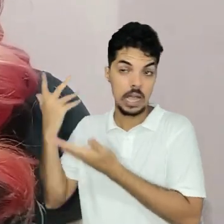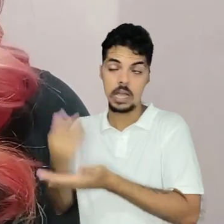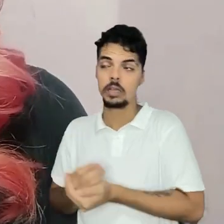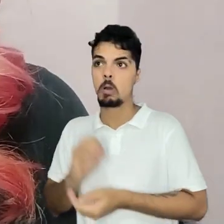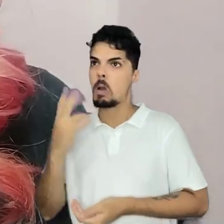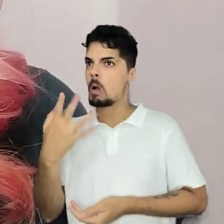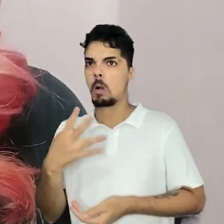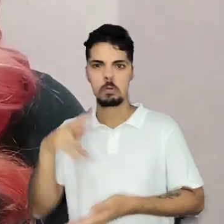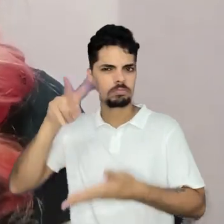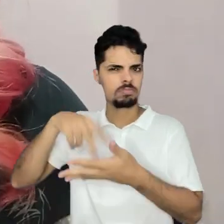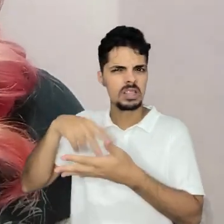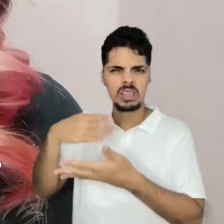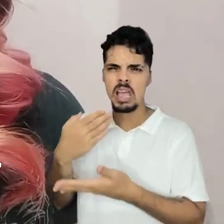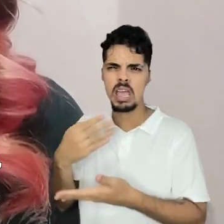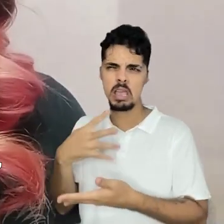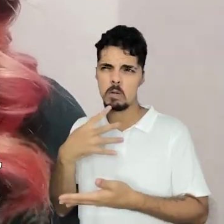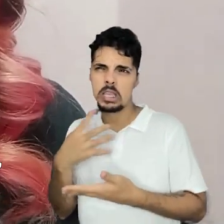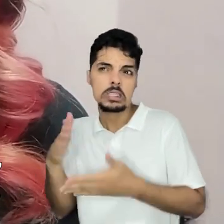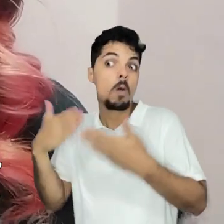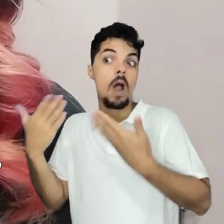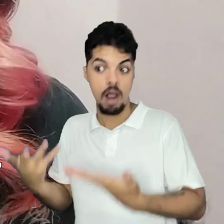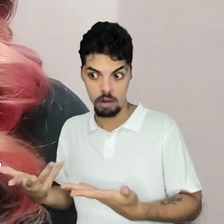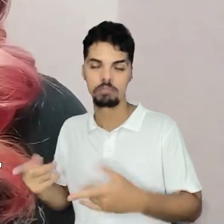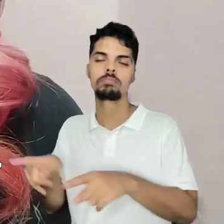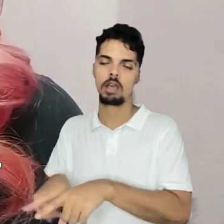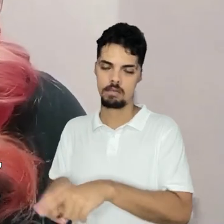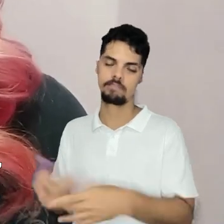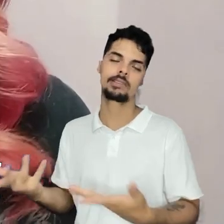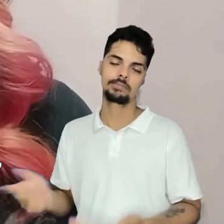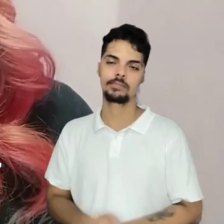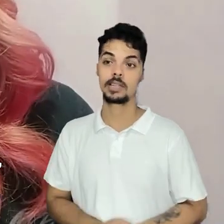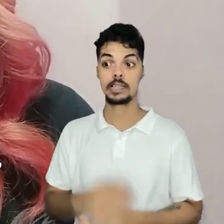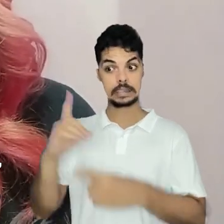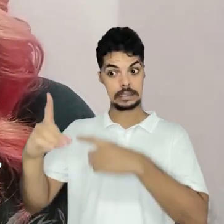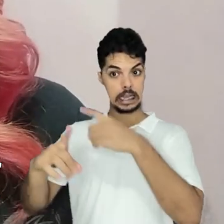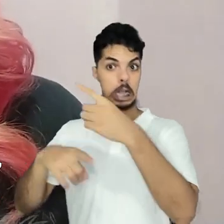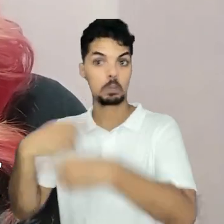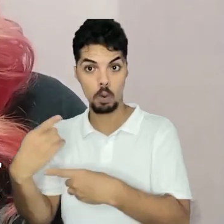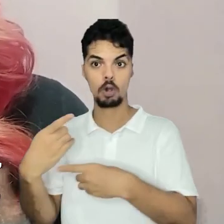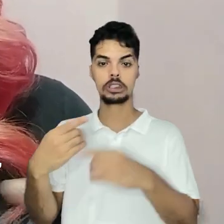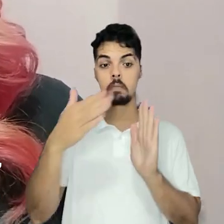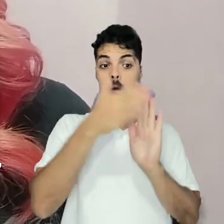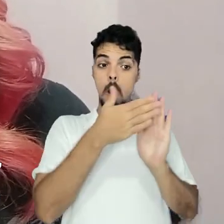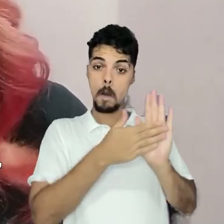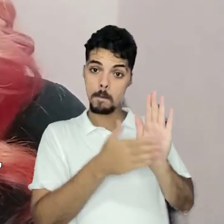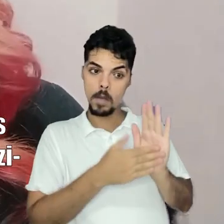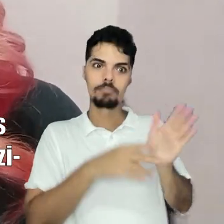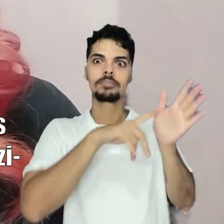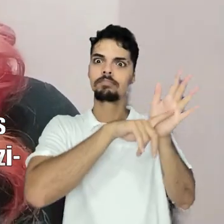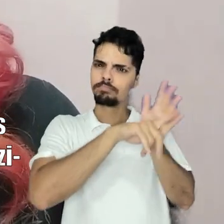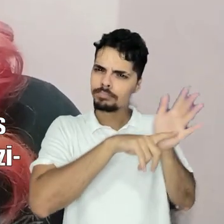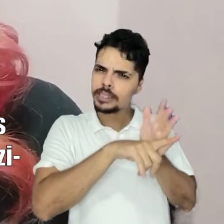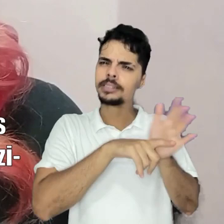partir disso para uma reflexão. É possível também, a partir disso, propor uma pesquisa de autores,